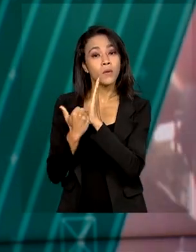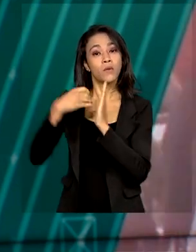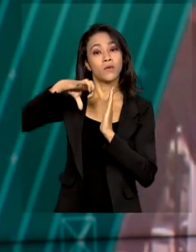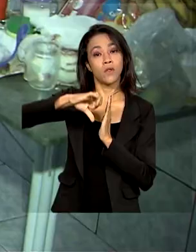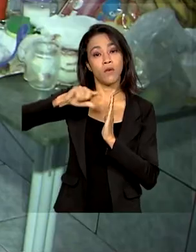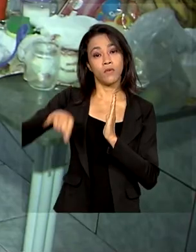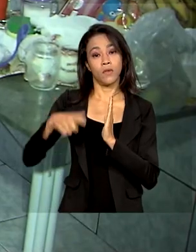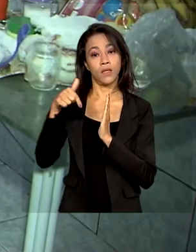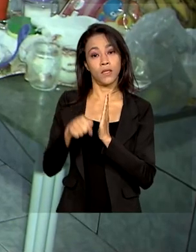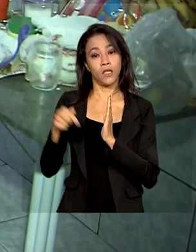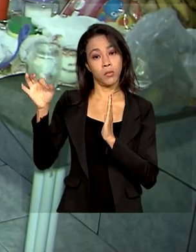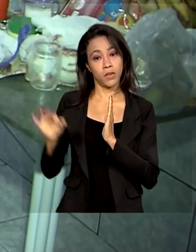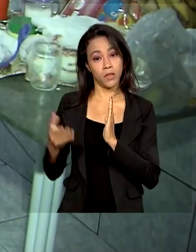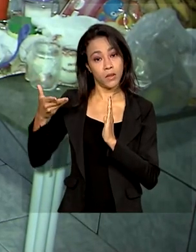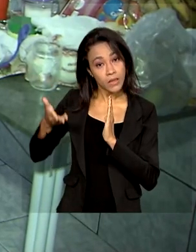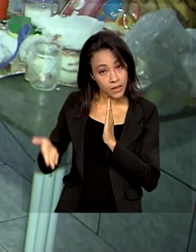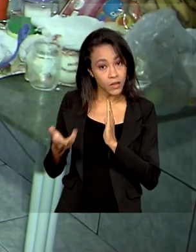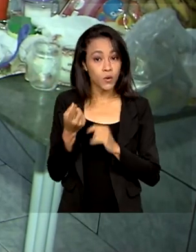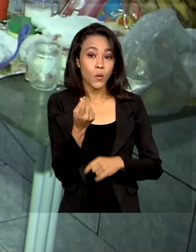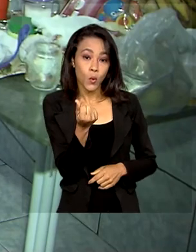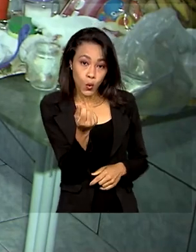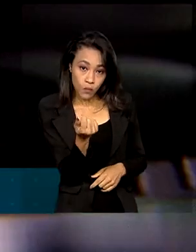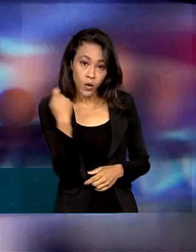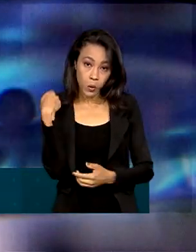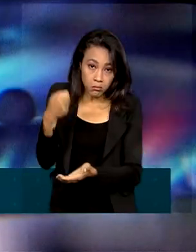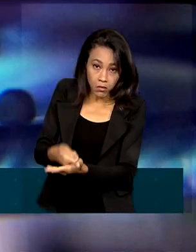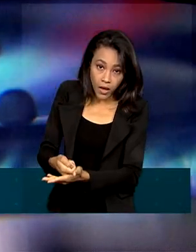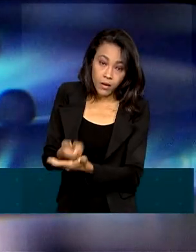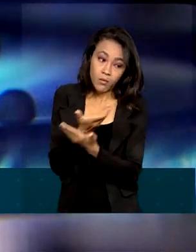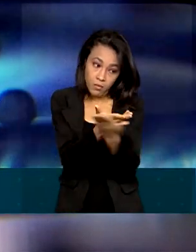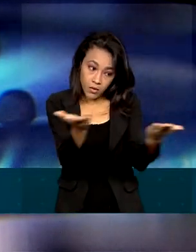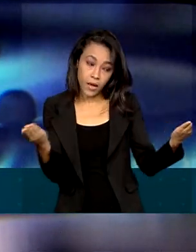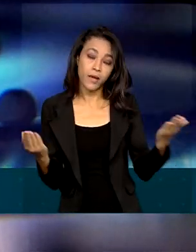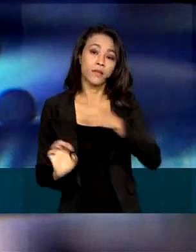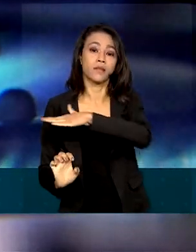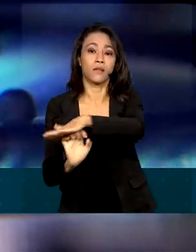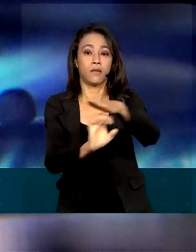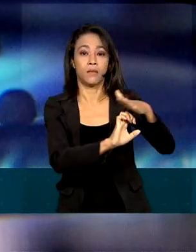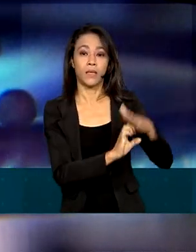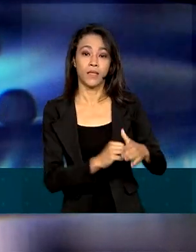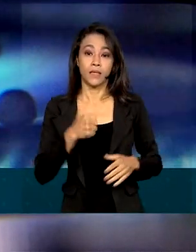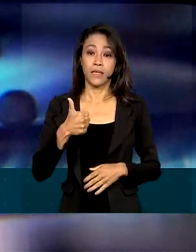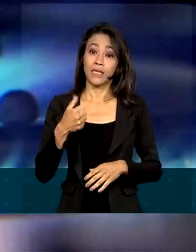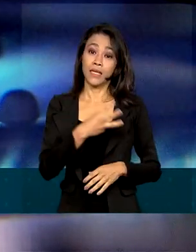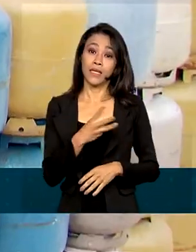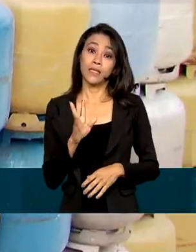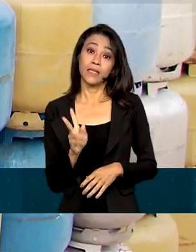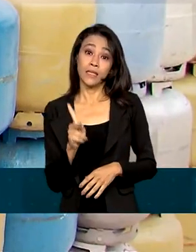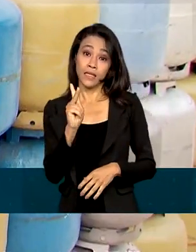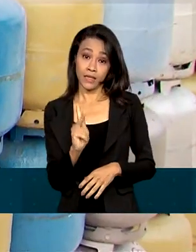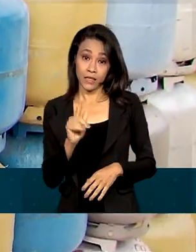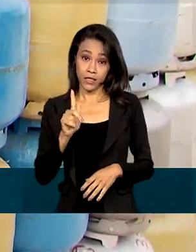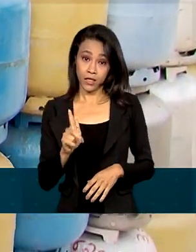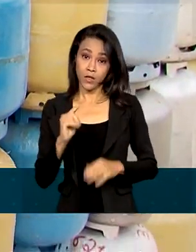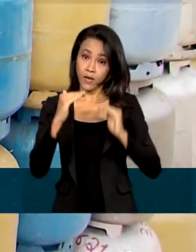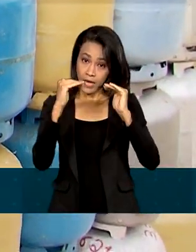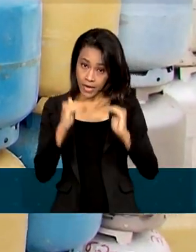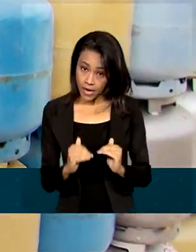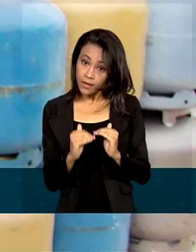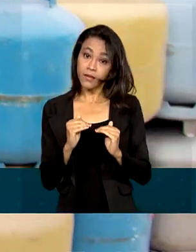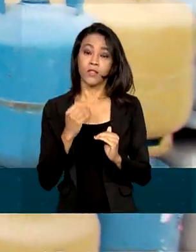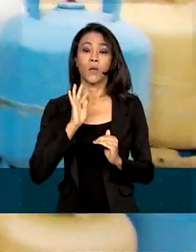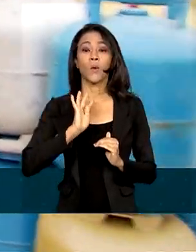9,7%. com isso o valor médio pago por essas empresas a cada 13 Kg do combustível terá uma queda de